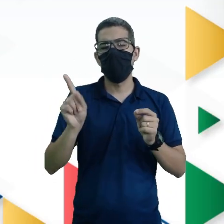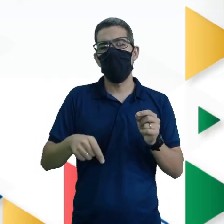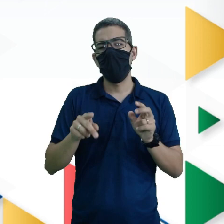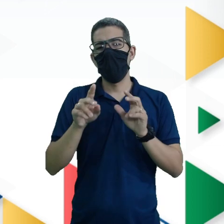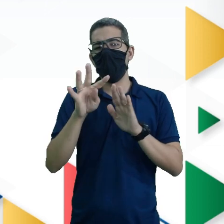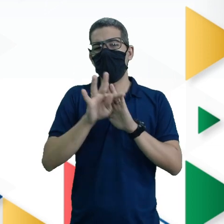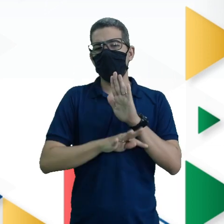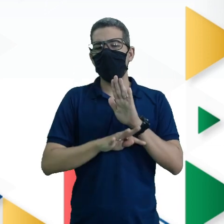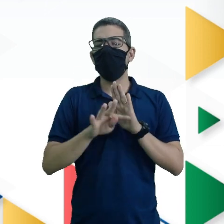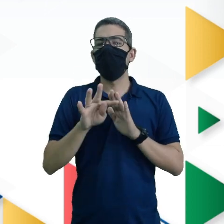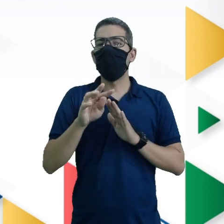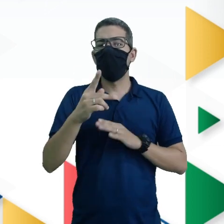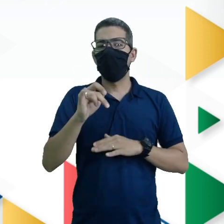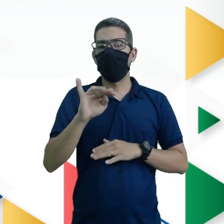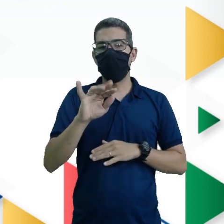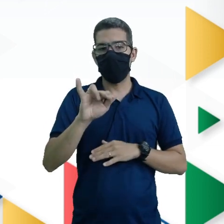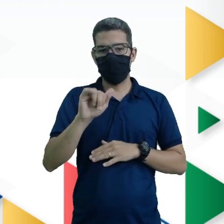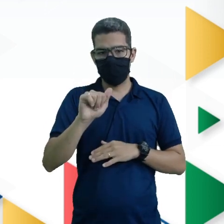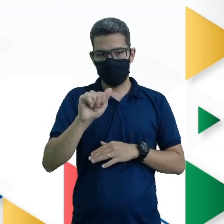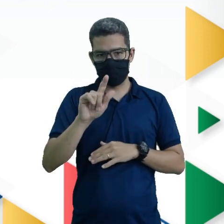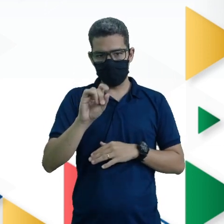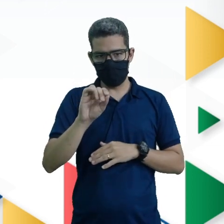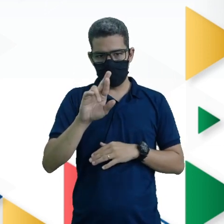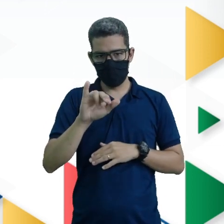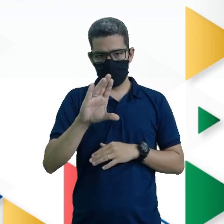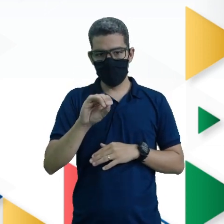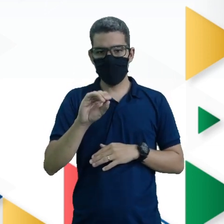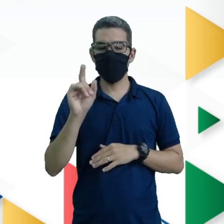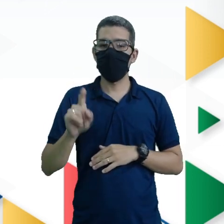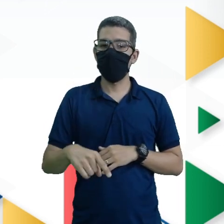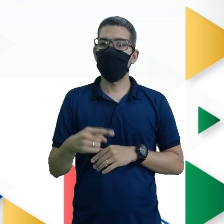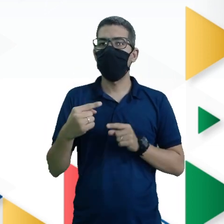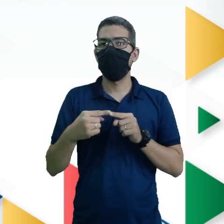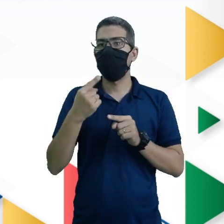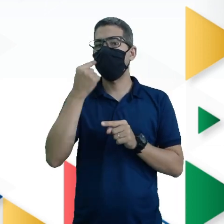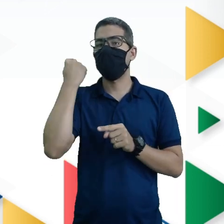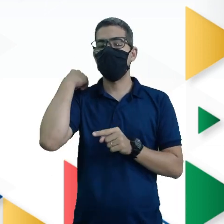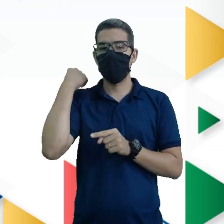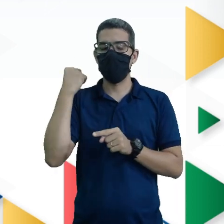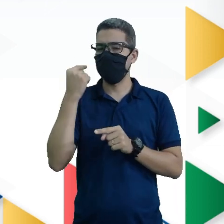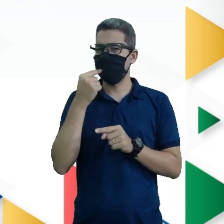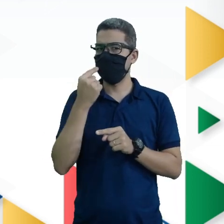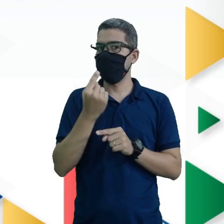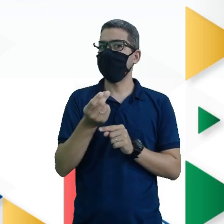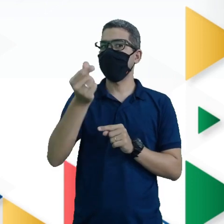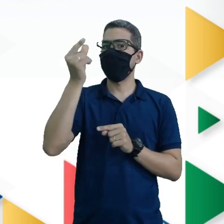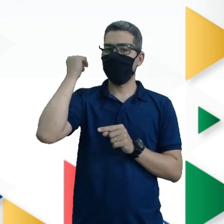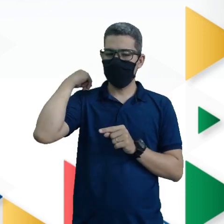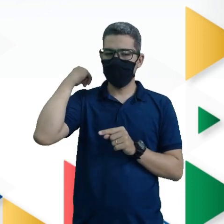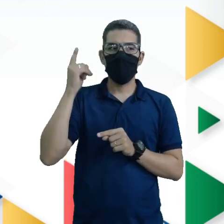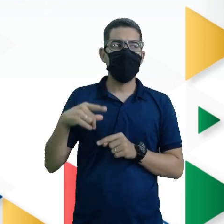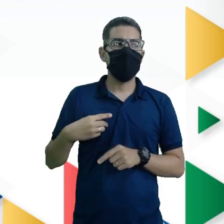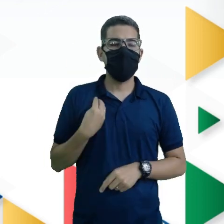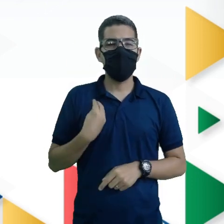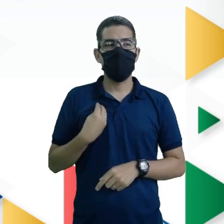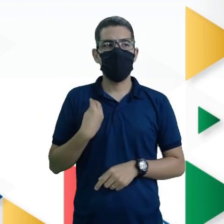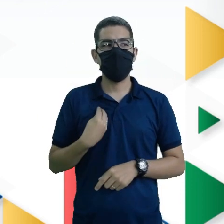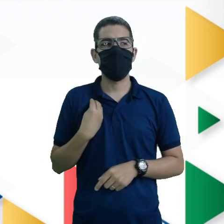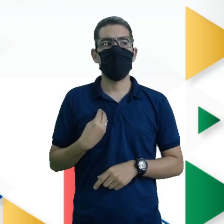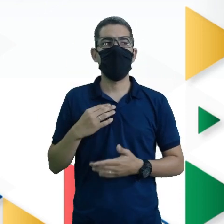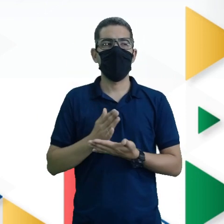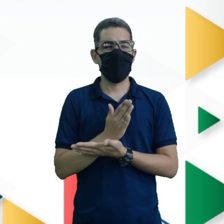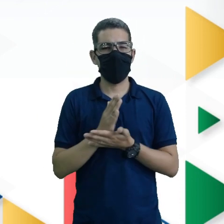pitagórico. É muito antigo isso, tá? Muitos desses termos eram conhecidos pelos os povos anteriores a Pitágoras, como mostram